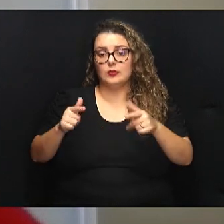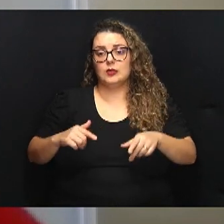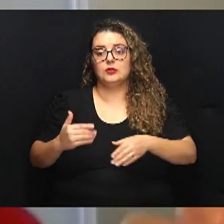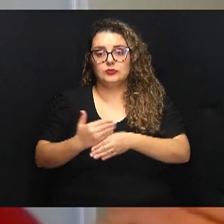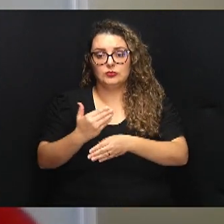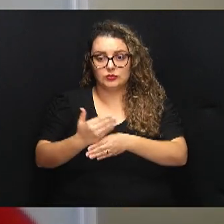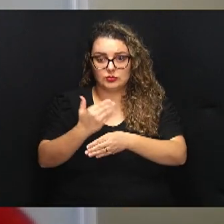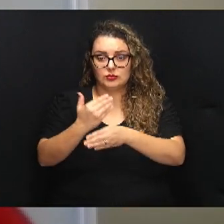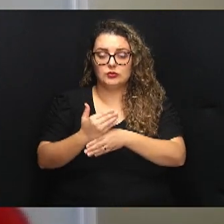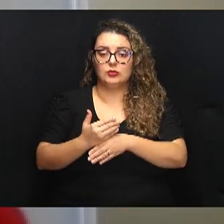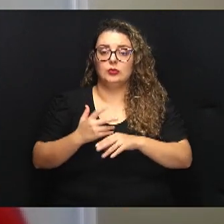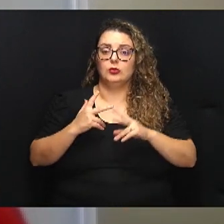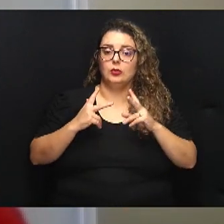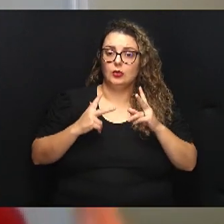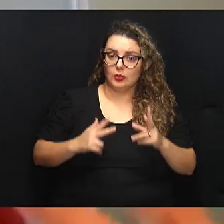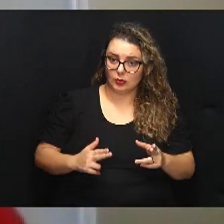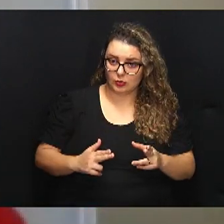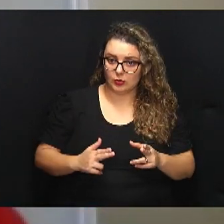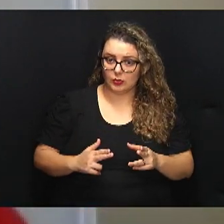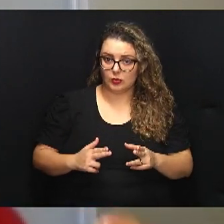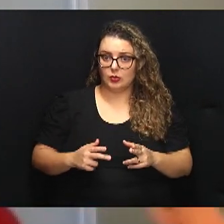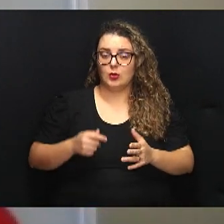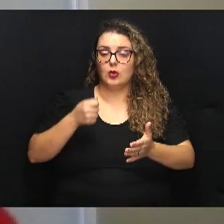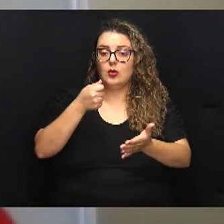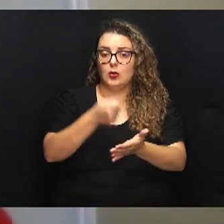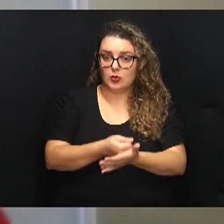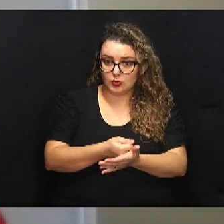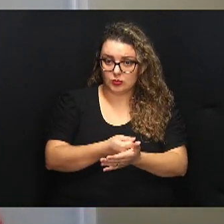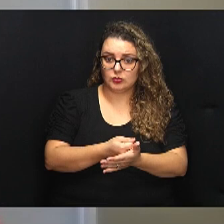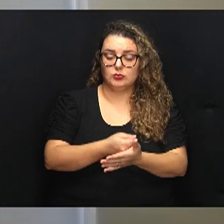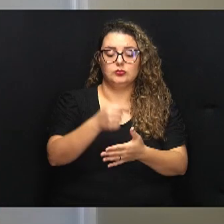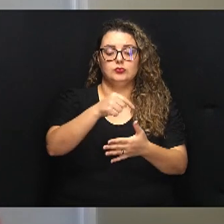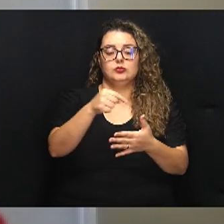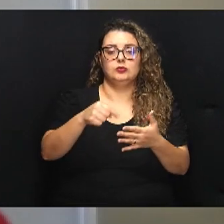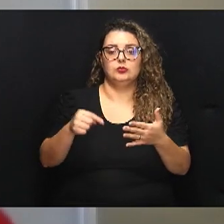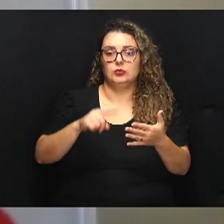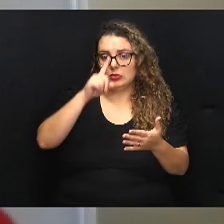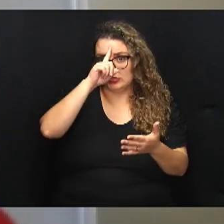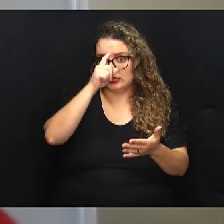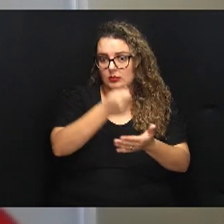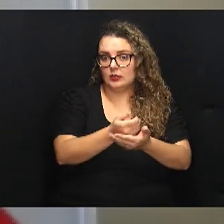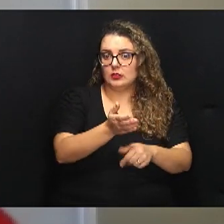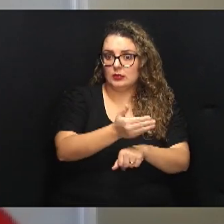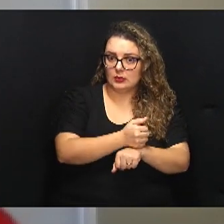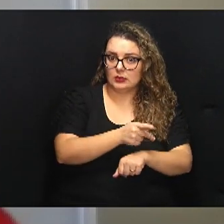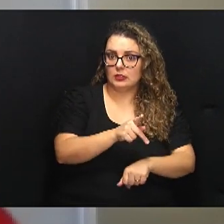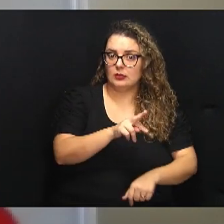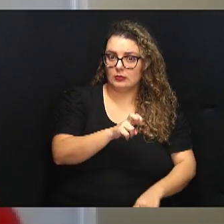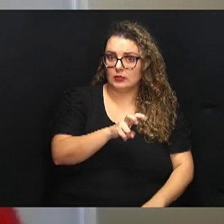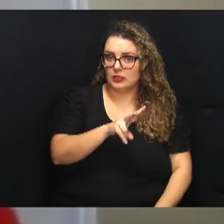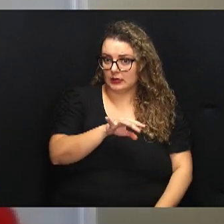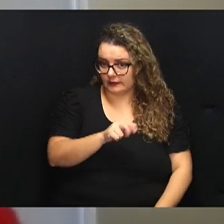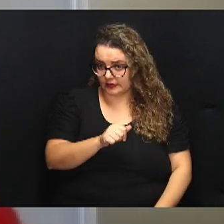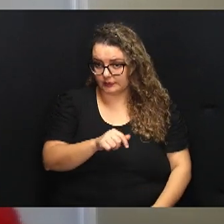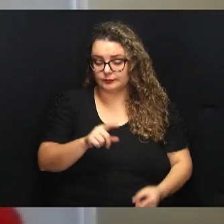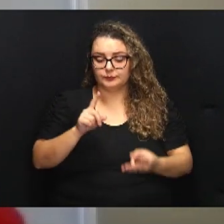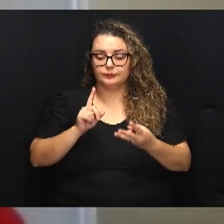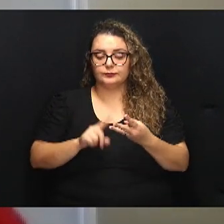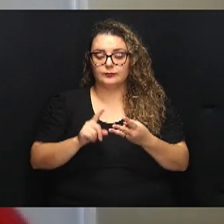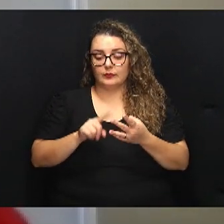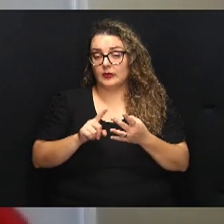empreendimento, mediante o cumprimento das determinações estabelecidas na licença prévia, e, uma